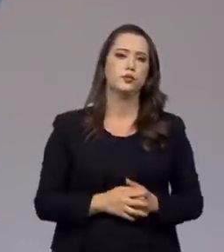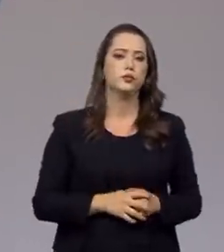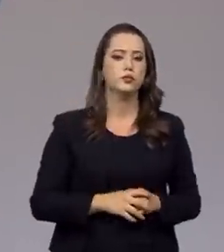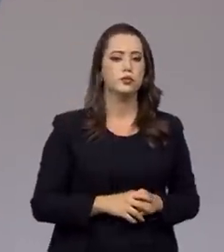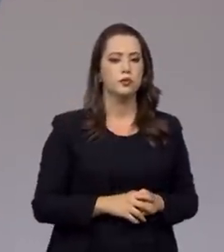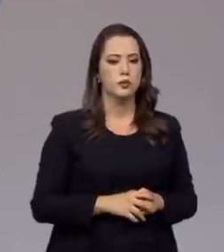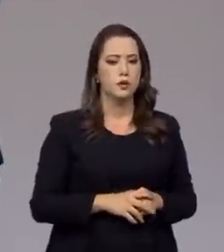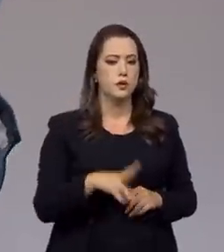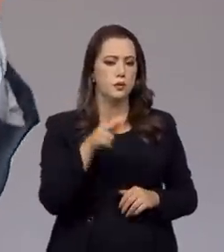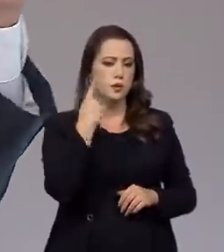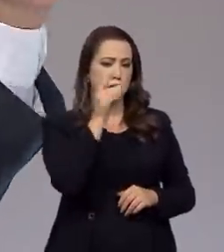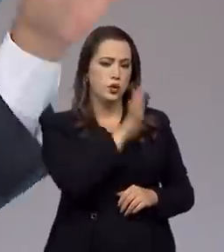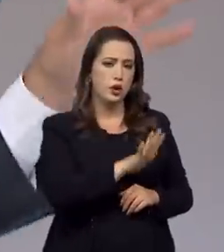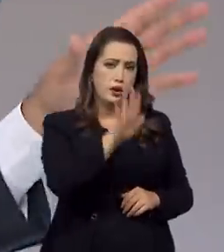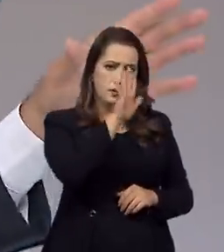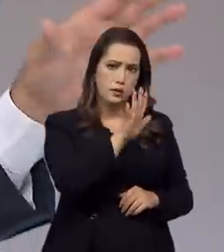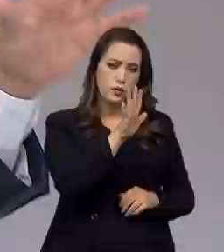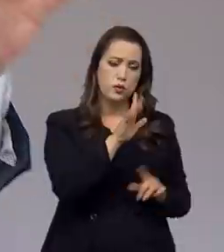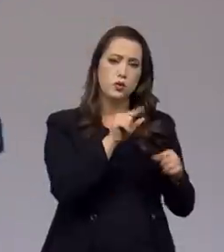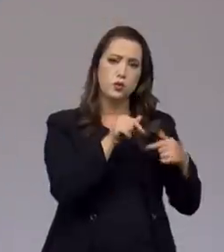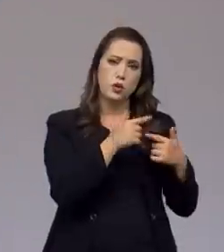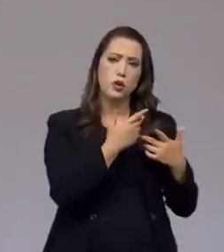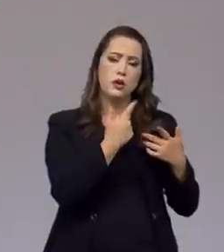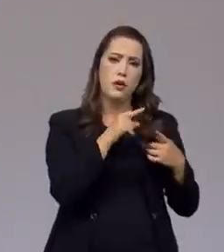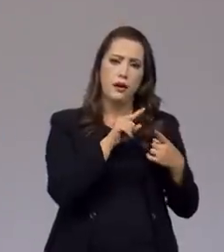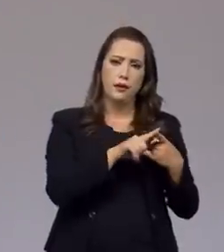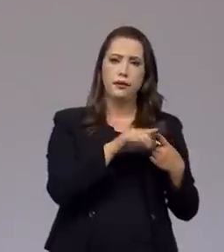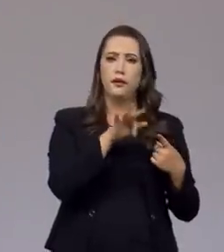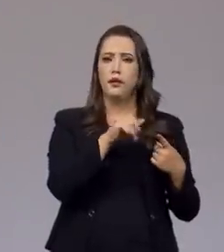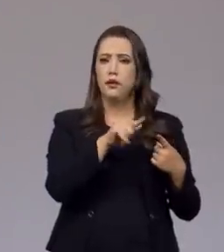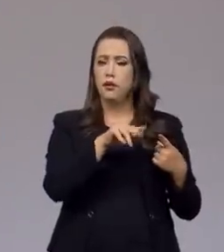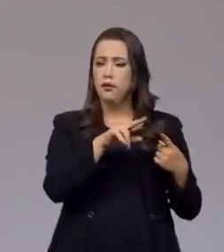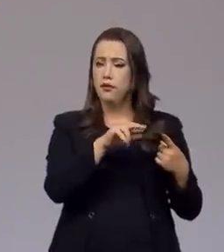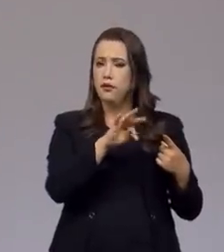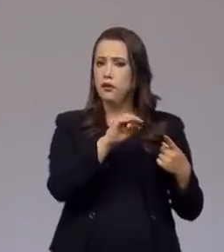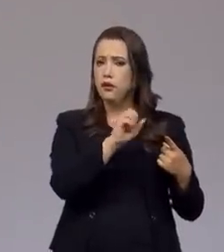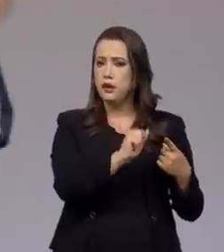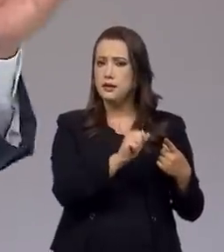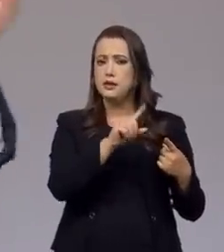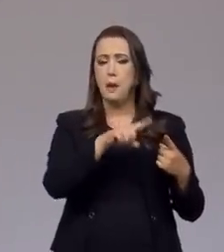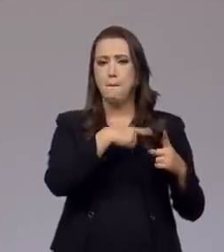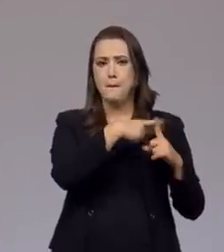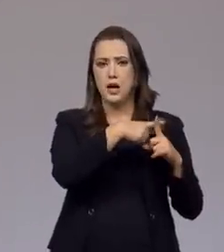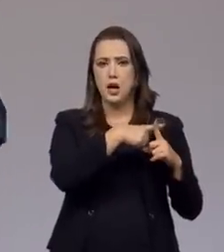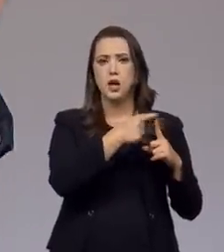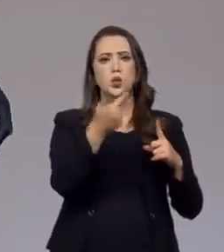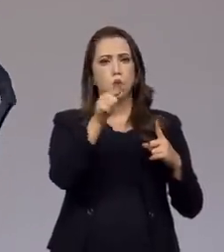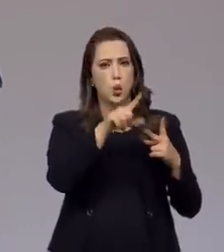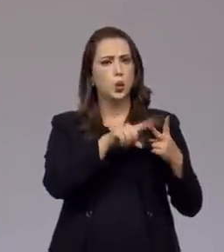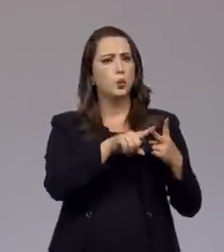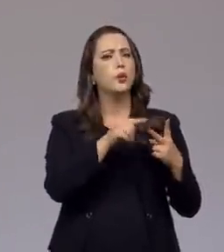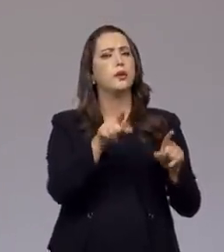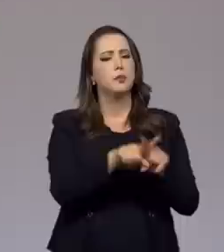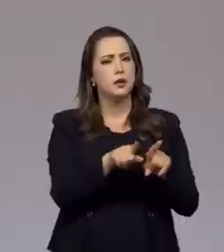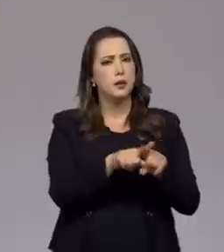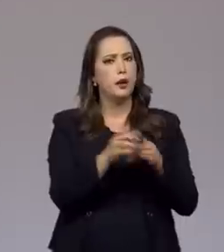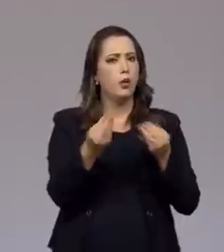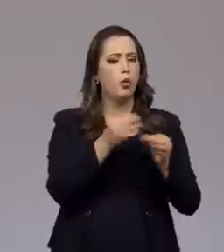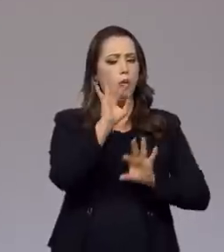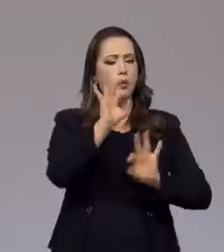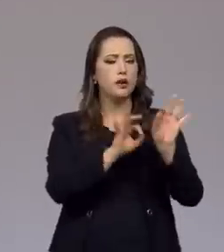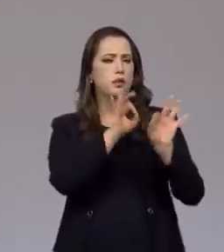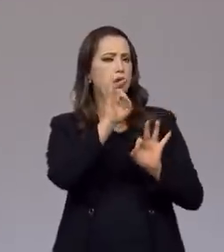de pagamento por serviços ambientais ela perpassa floresta mais o programa floresta mais carbono como é que ela tá funcionando e